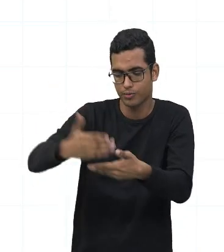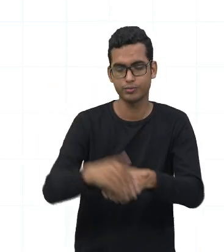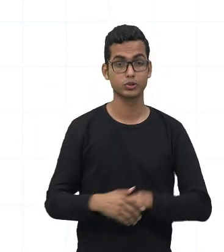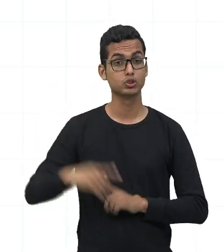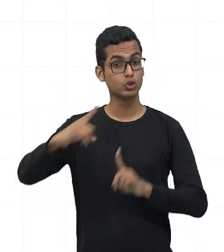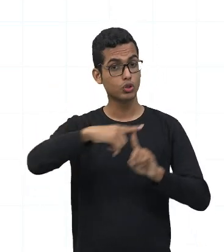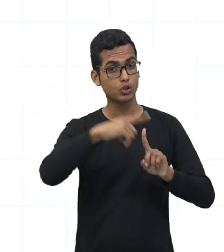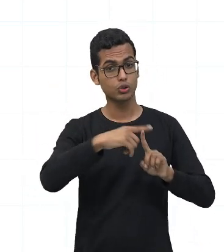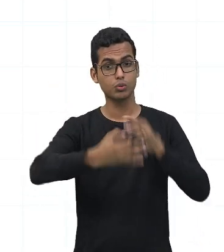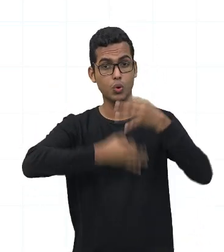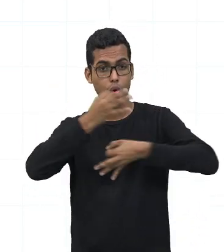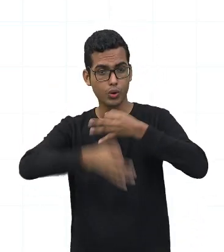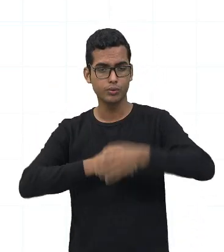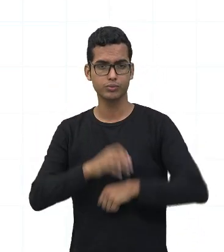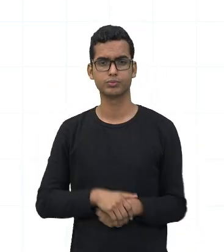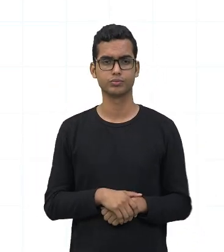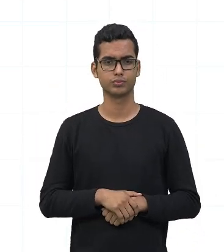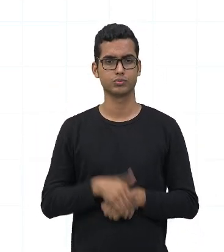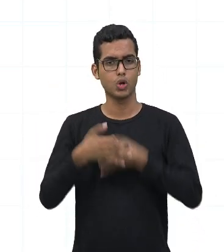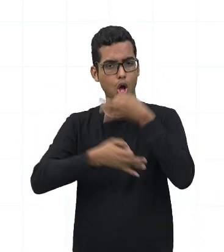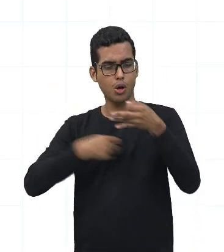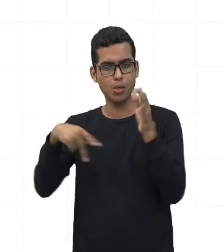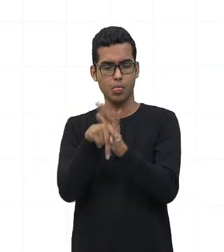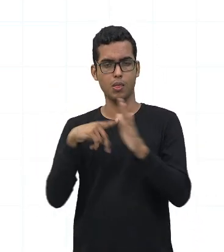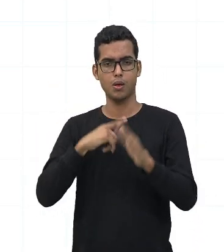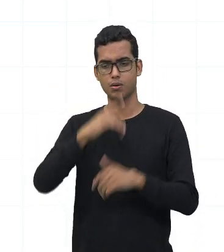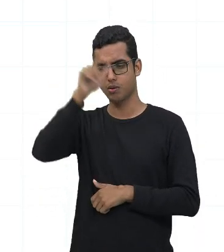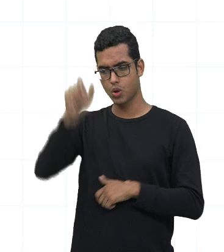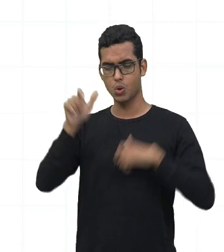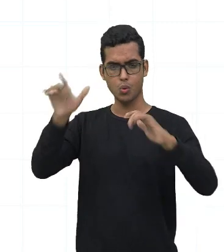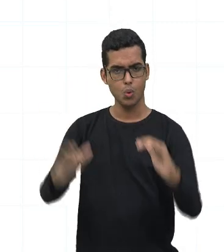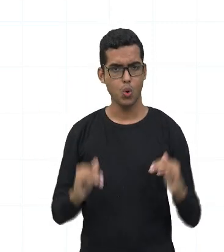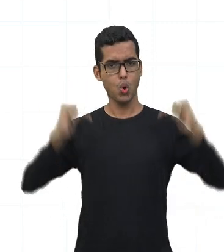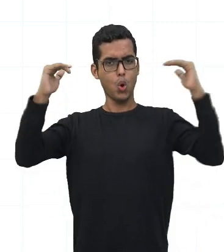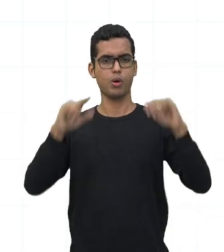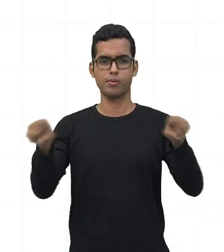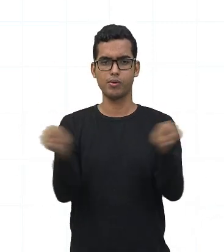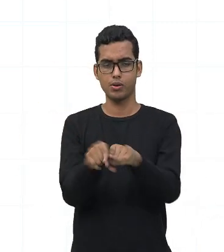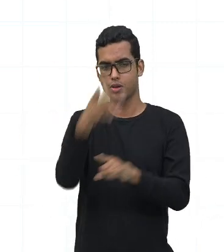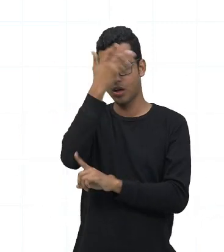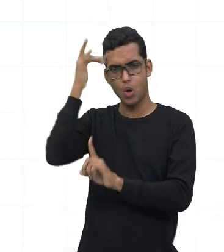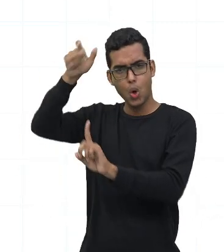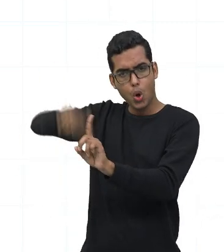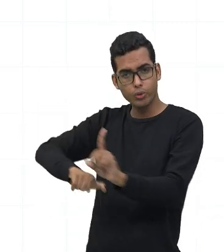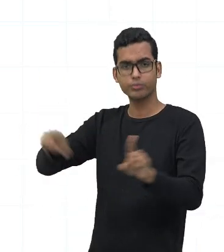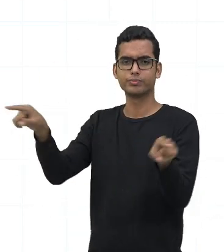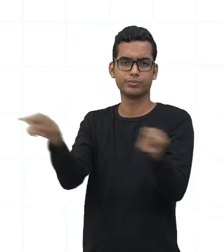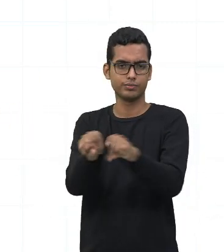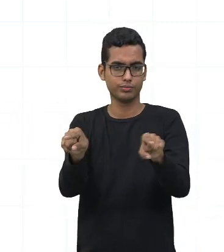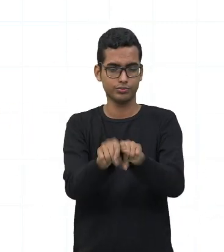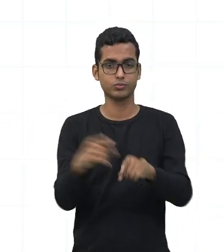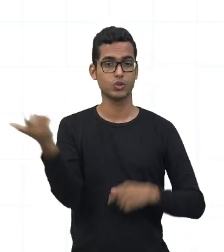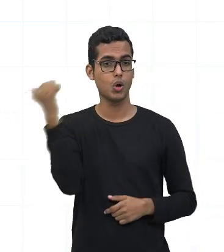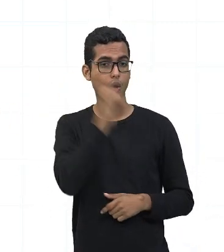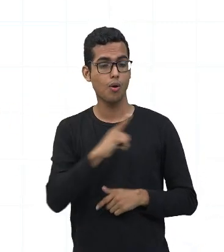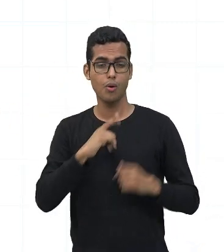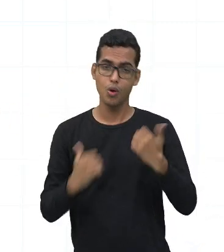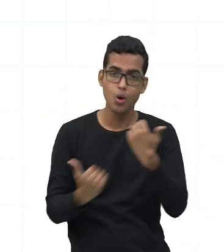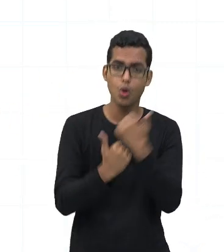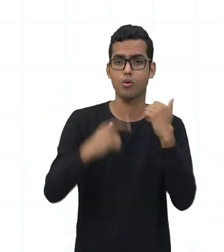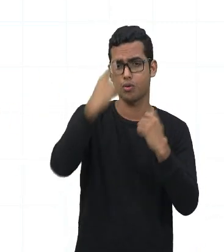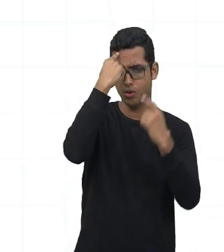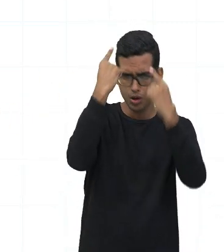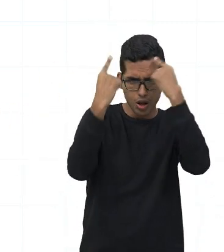argumento. Argumento de autoridade, personalidade, conceituada para reforçar as ideias